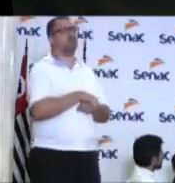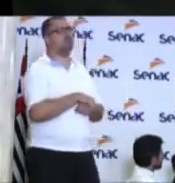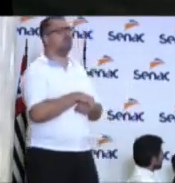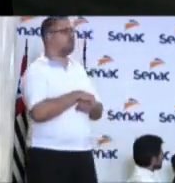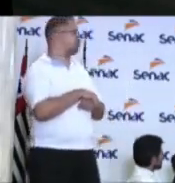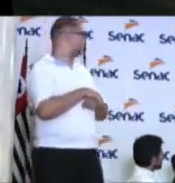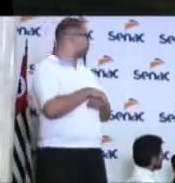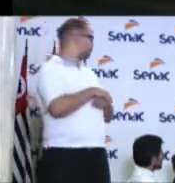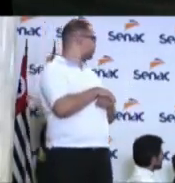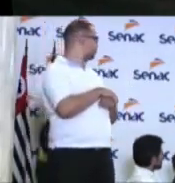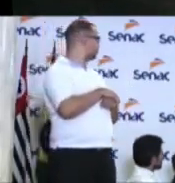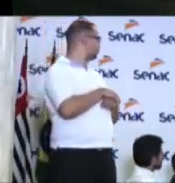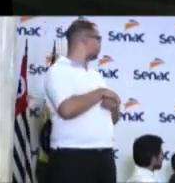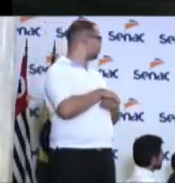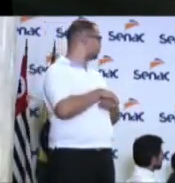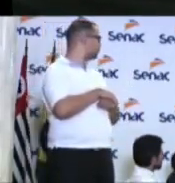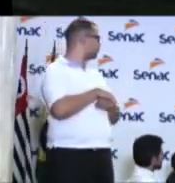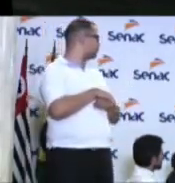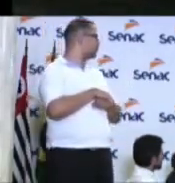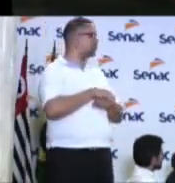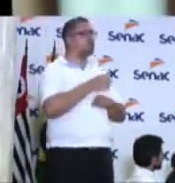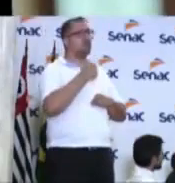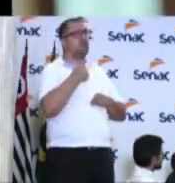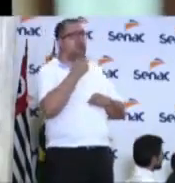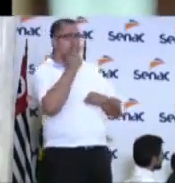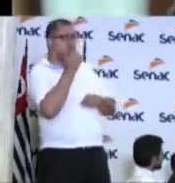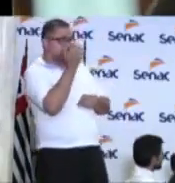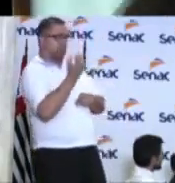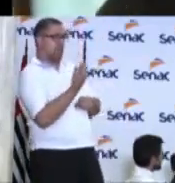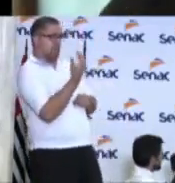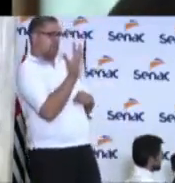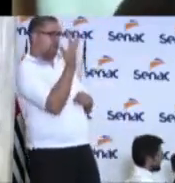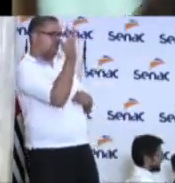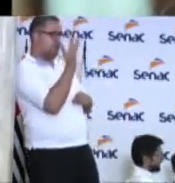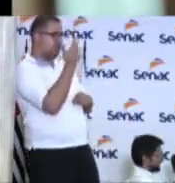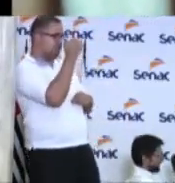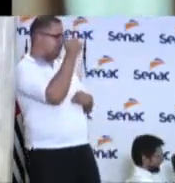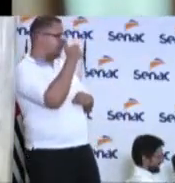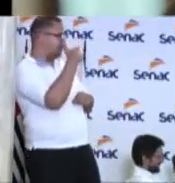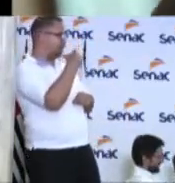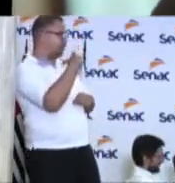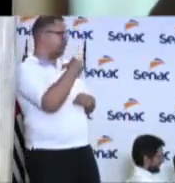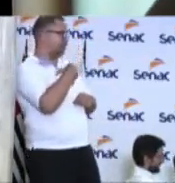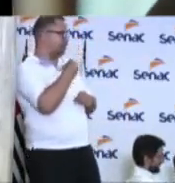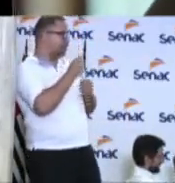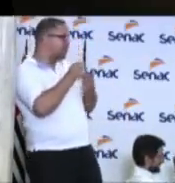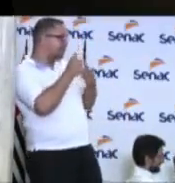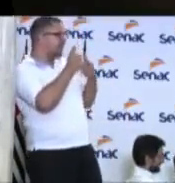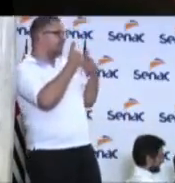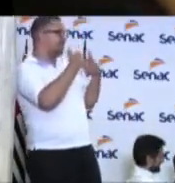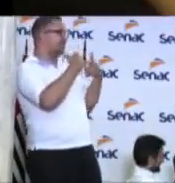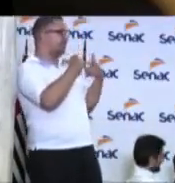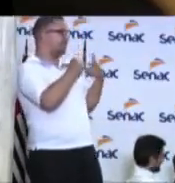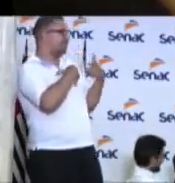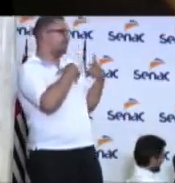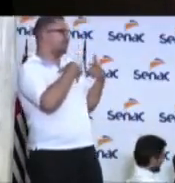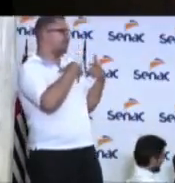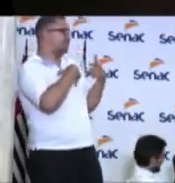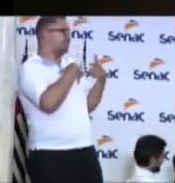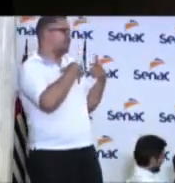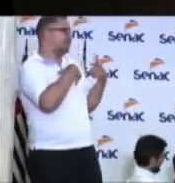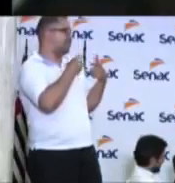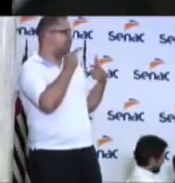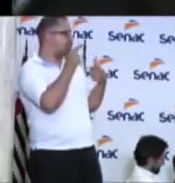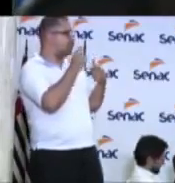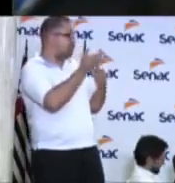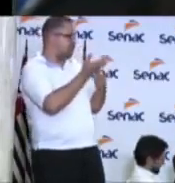Aí. Tudo bem, um sorriso um pouco assustador. Não é que é ruim, não. Mas eu queria um sorriso, uma coisa mais assim... Estou sorrindo porque quero